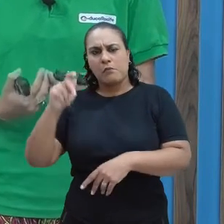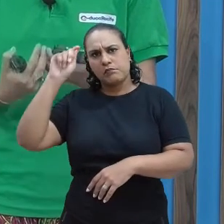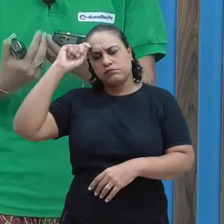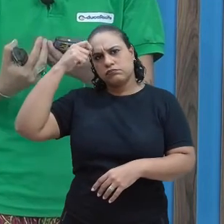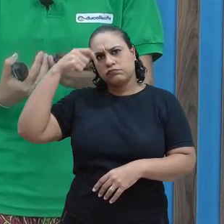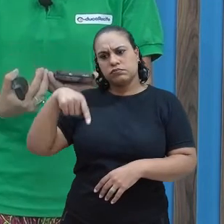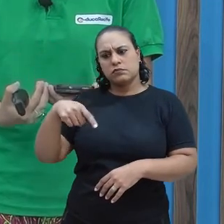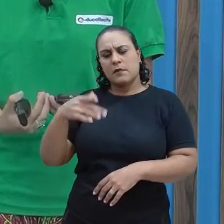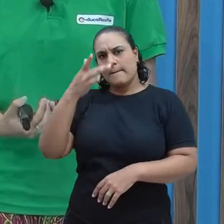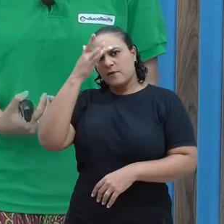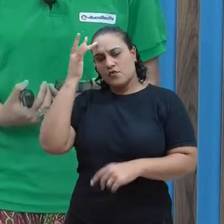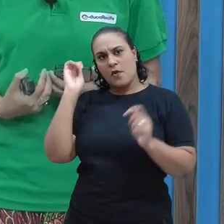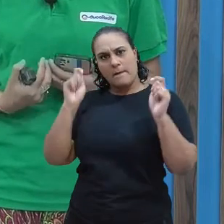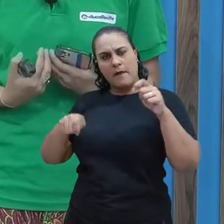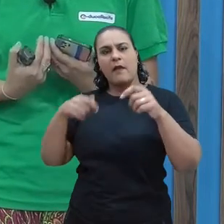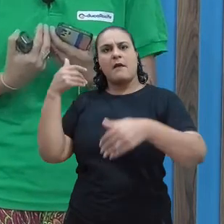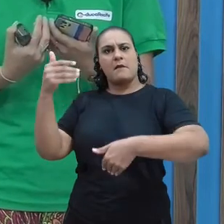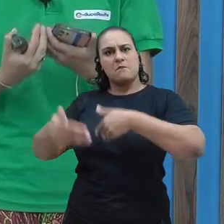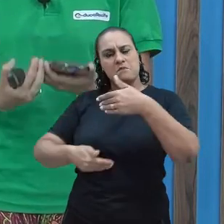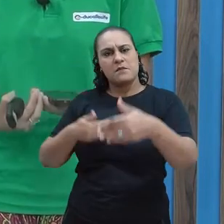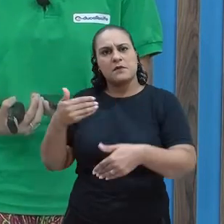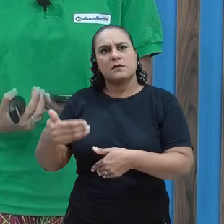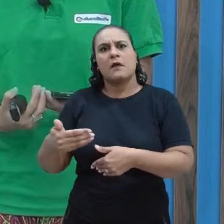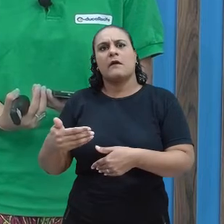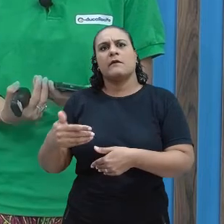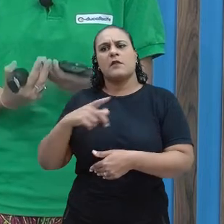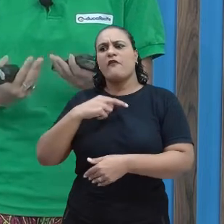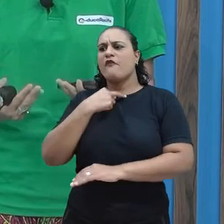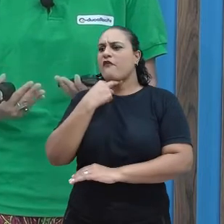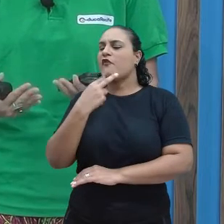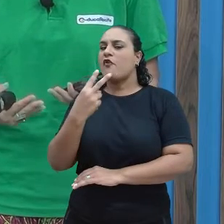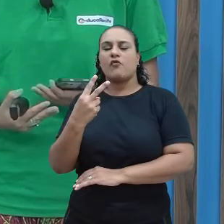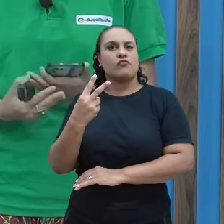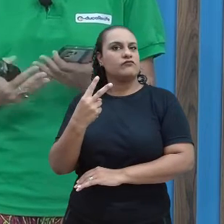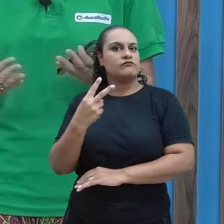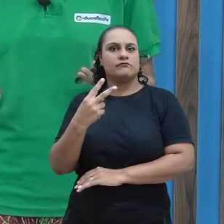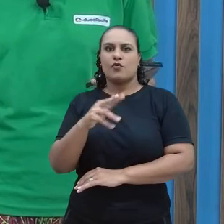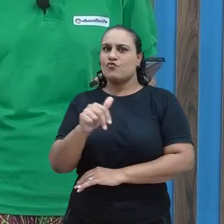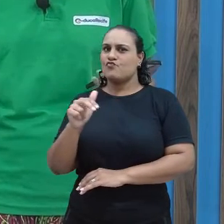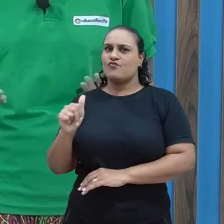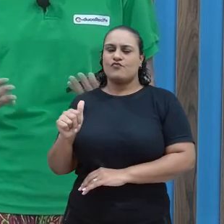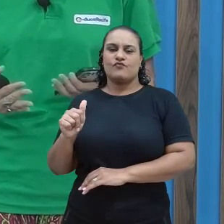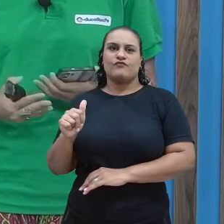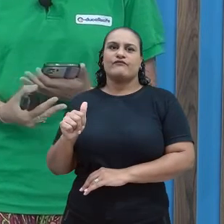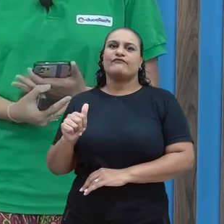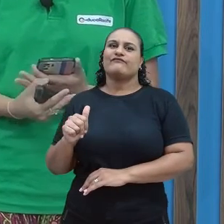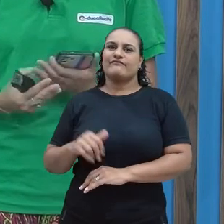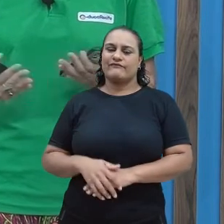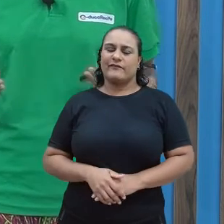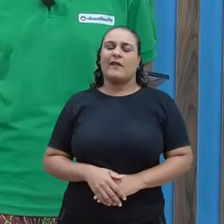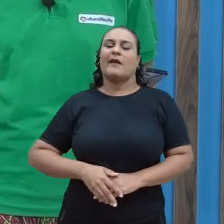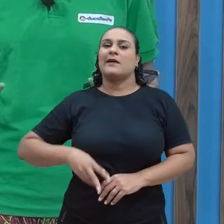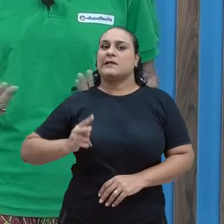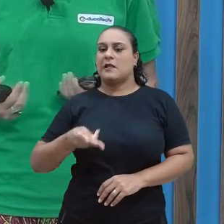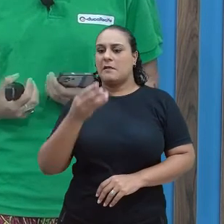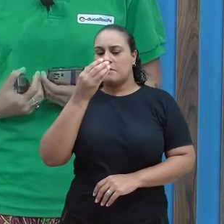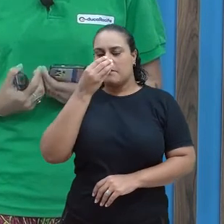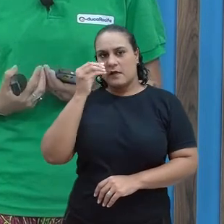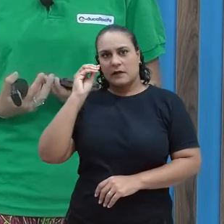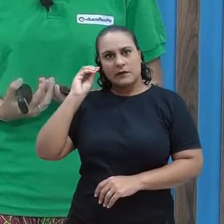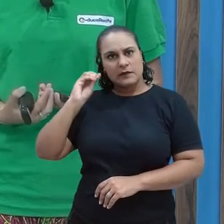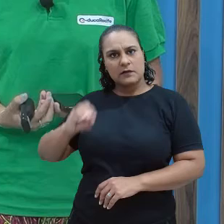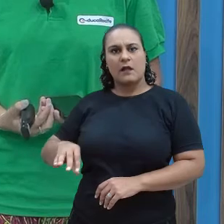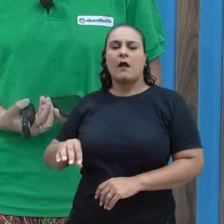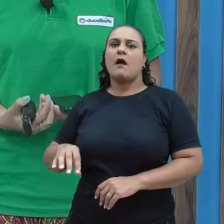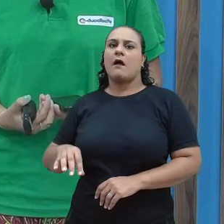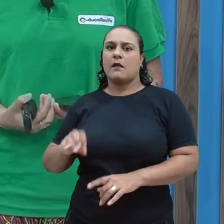pessoas que pudessem participar, que pudessem ter voz. Eles sempre foram afastados, né? Ficaram alheios dentro